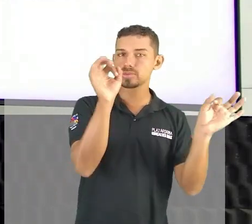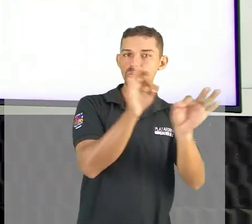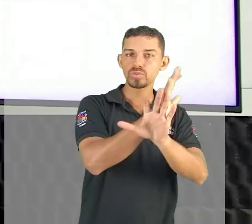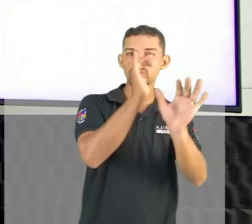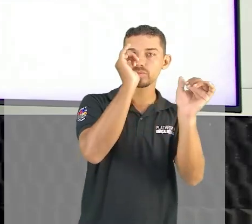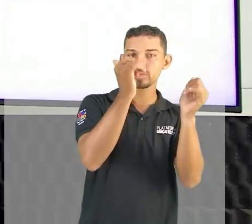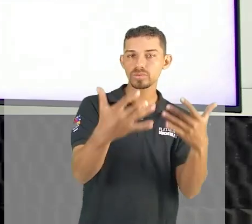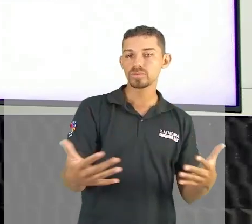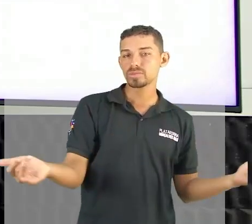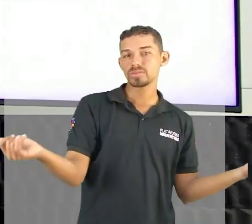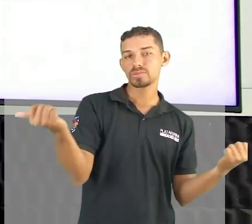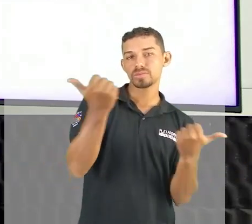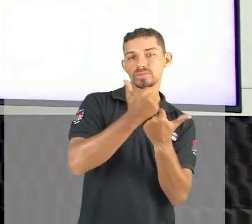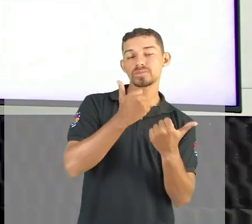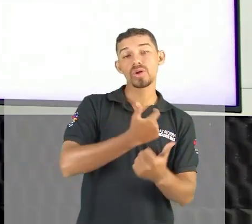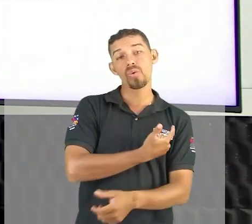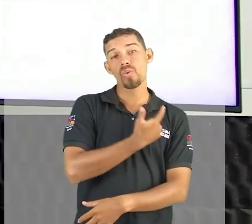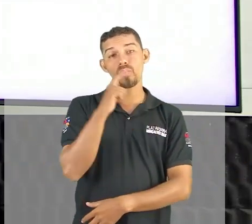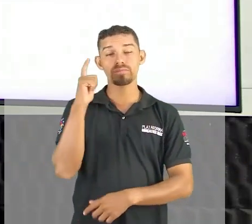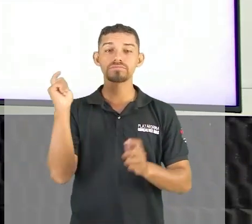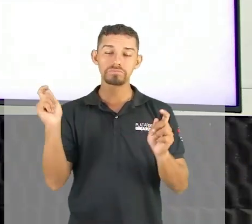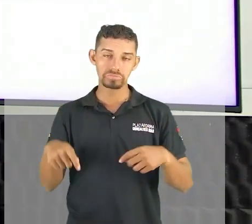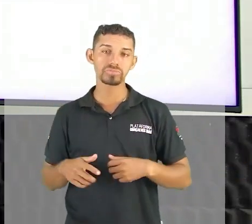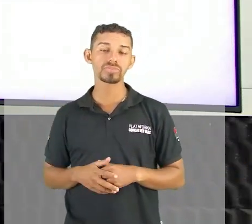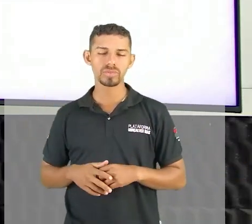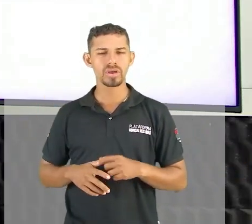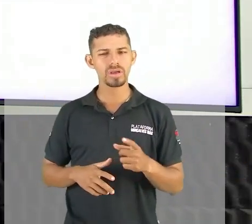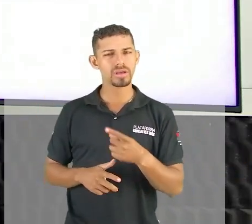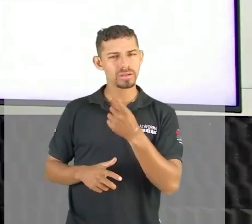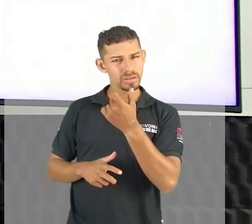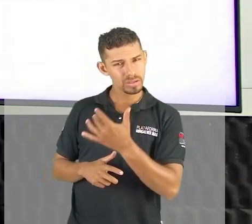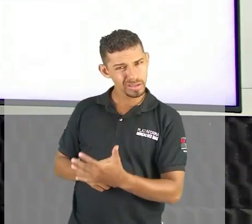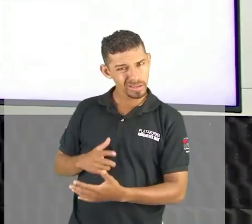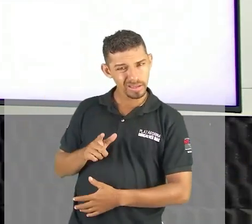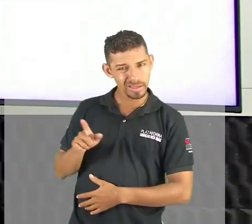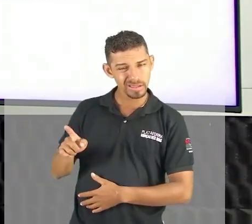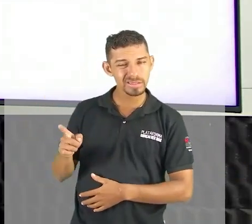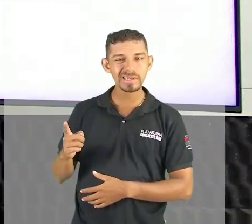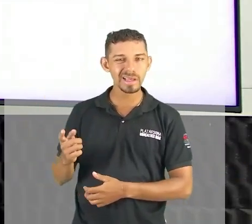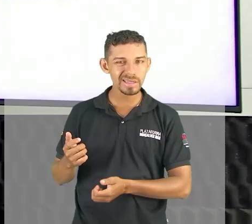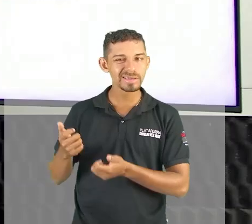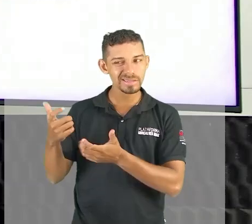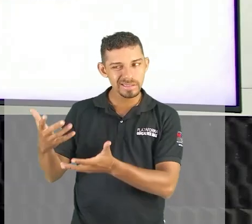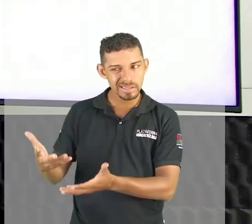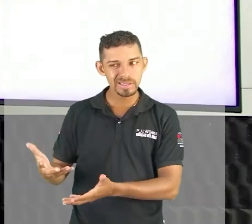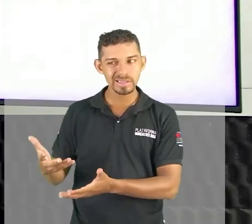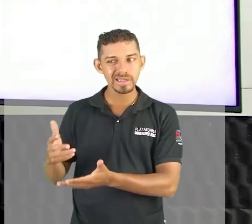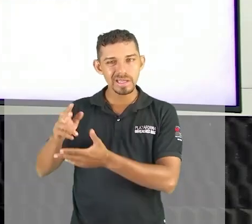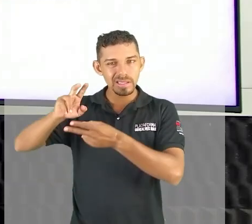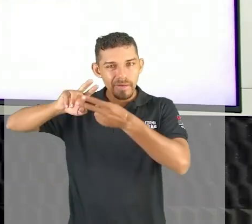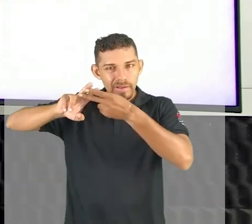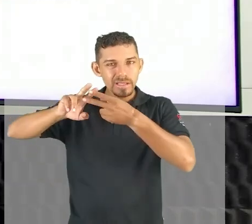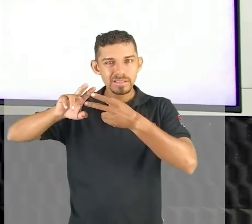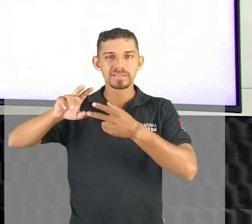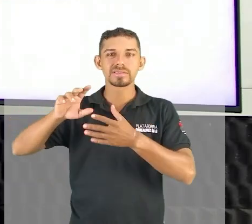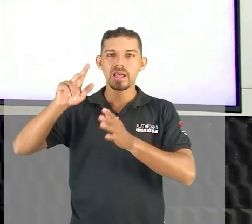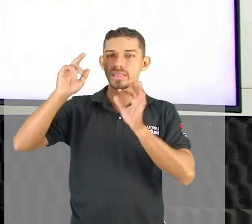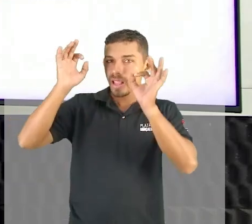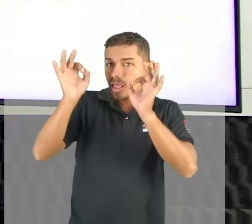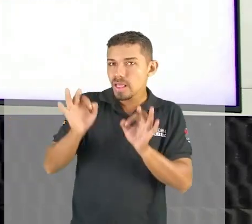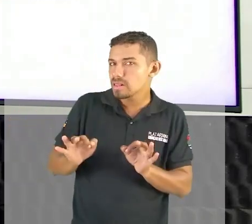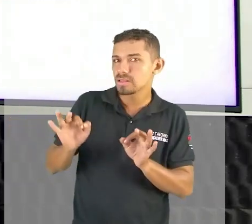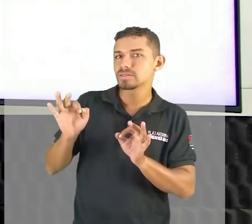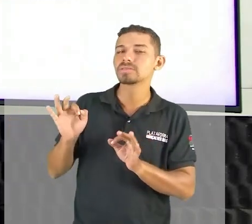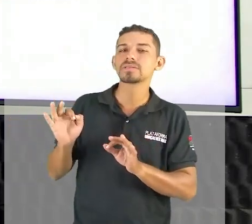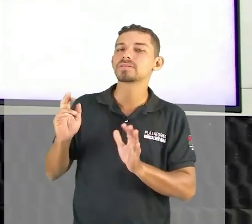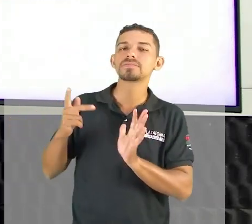ser substituído por outro então essa questão de dizer que esse recurso de forma definitiva tá generalizando e